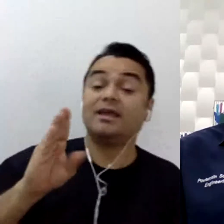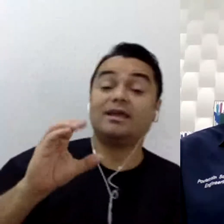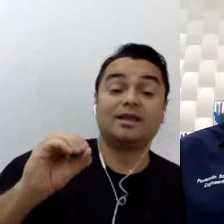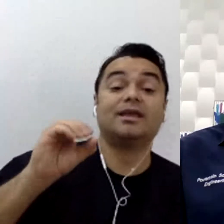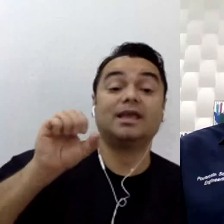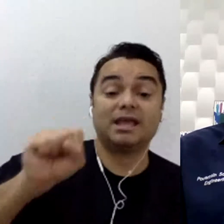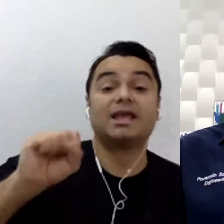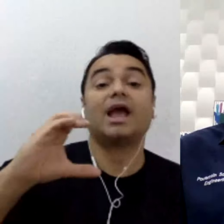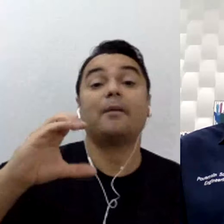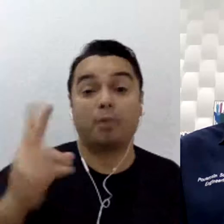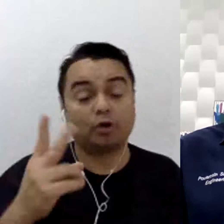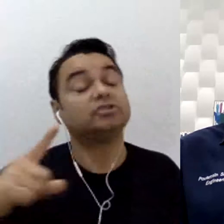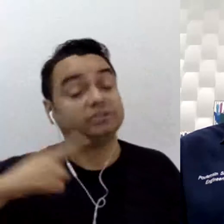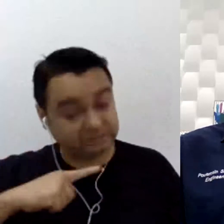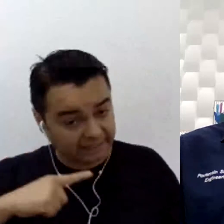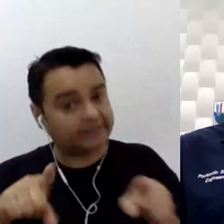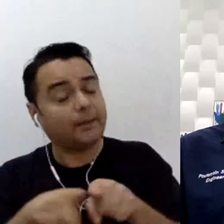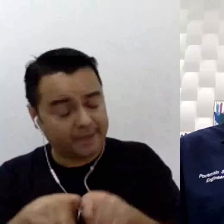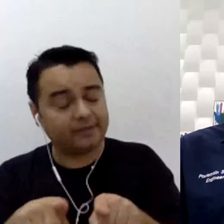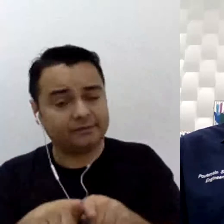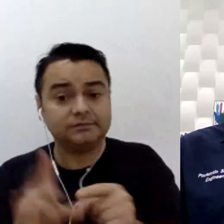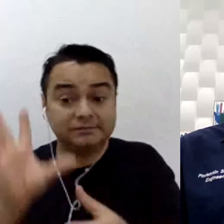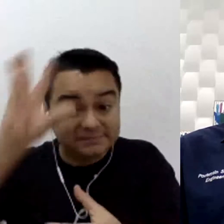na sua essência, o